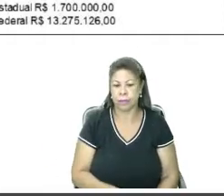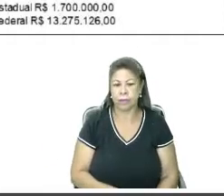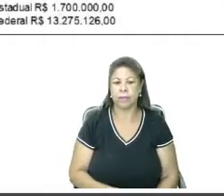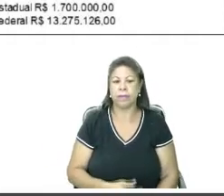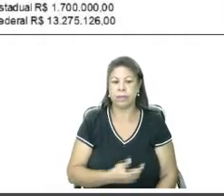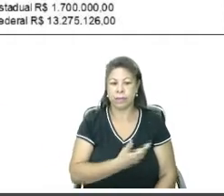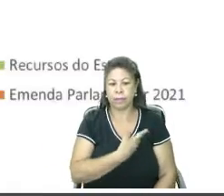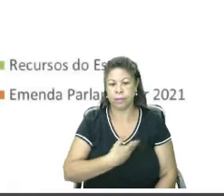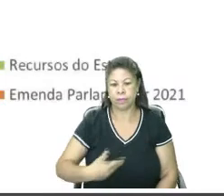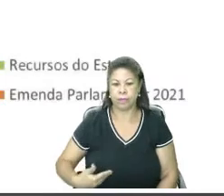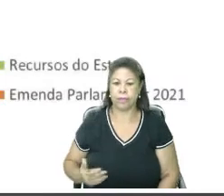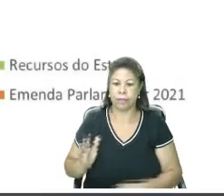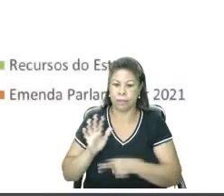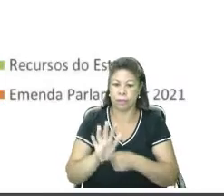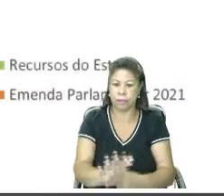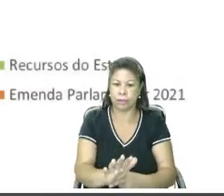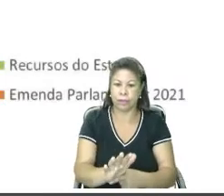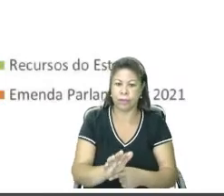parlamentares.